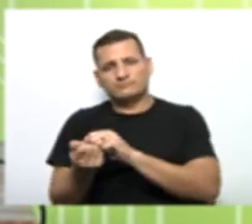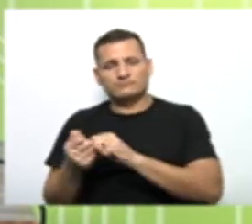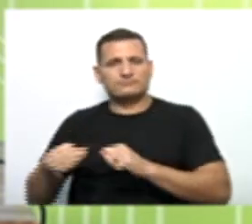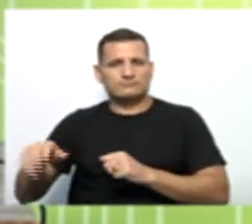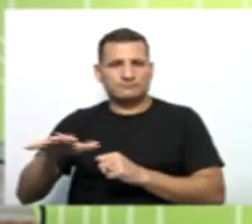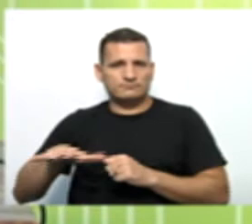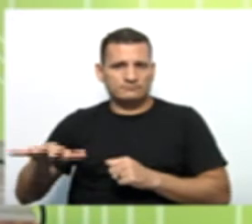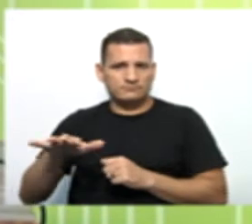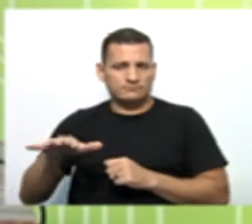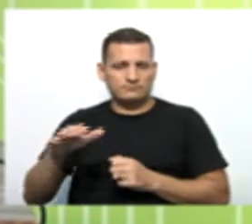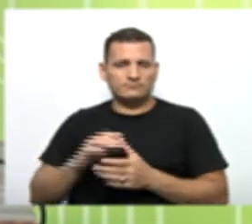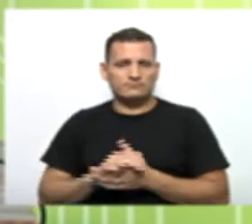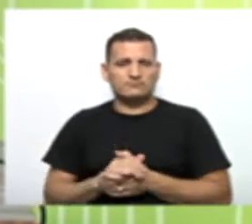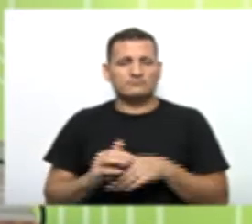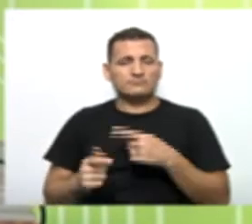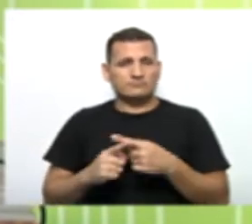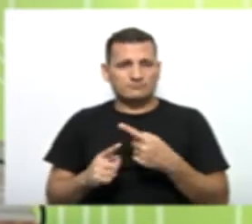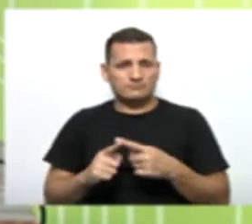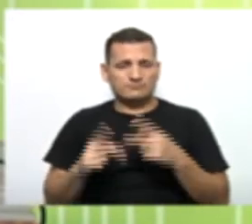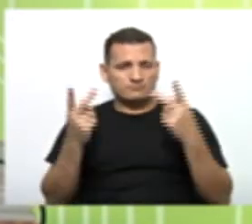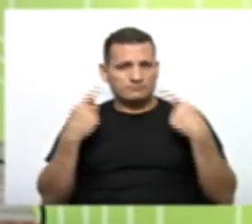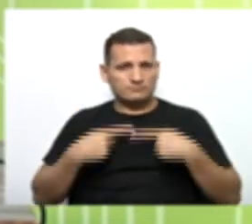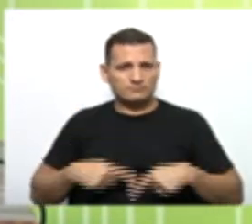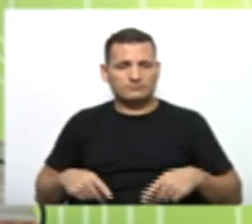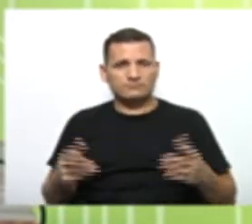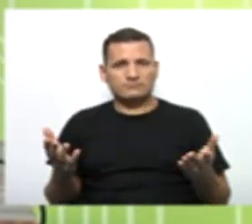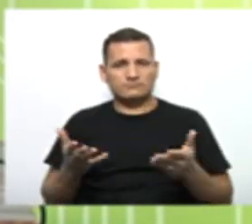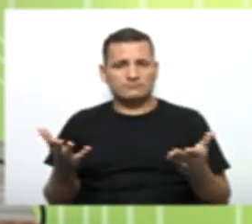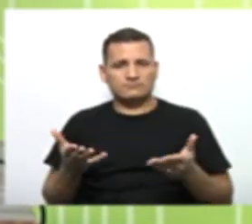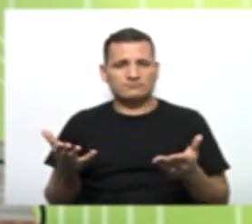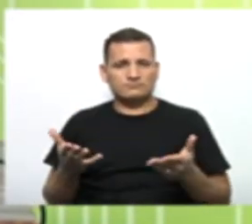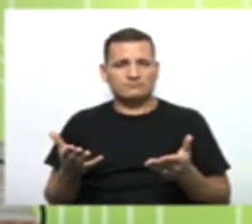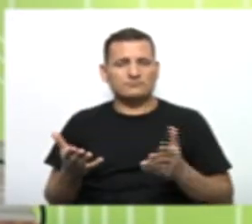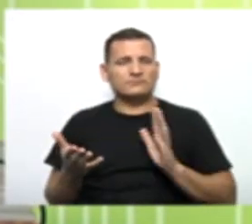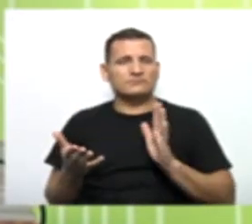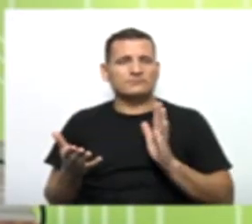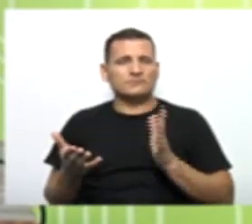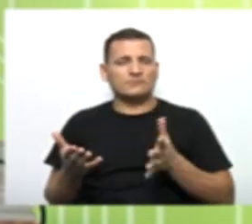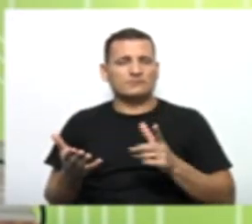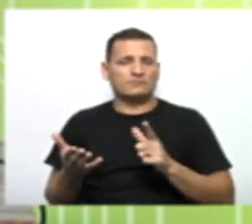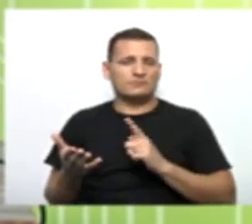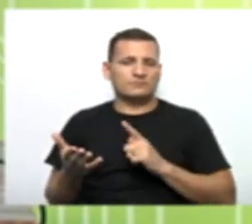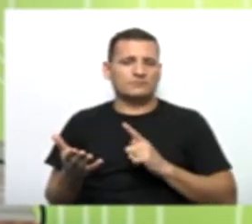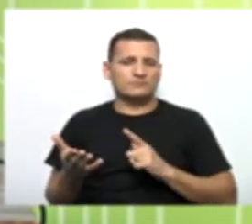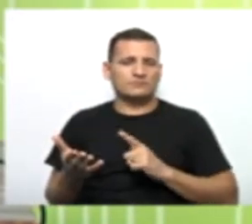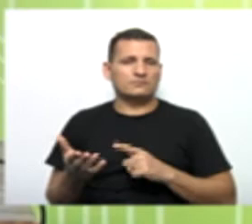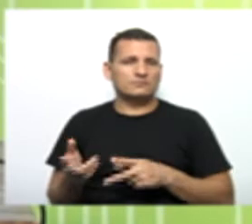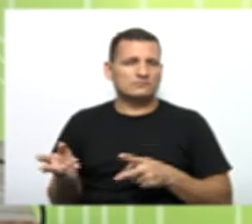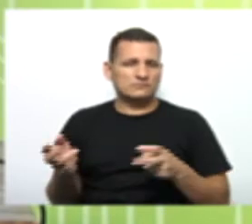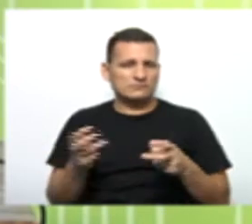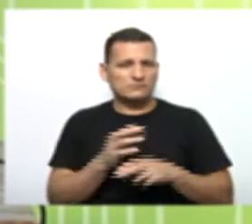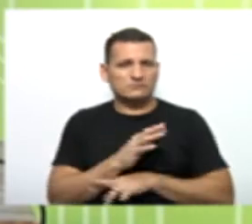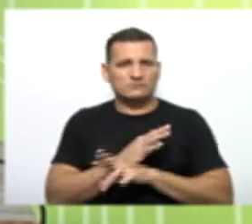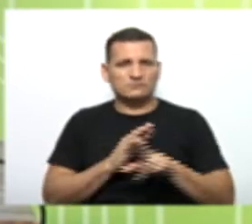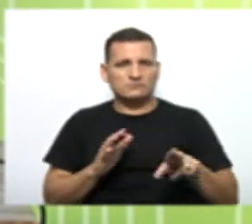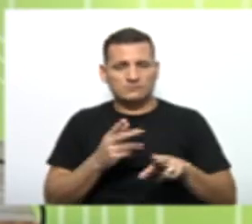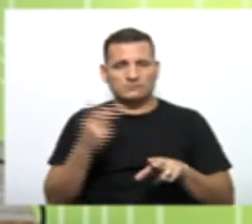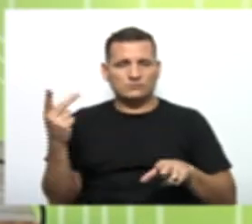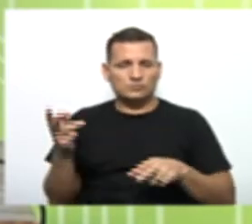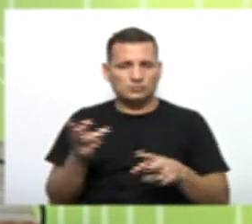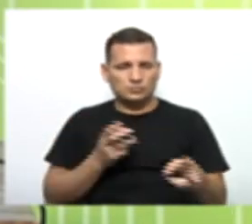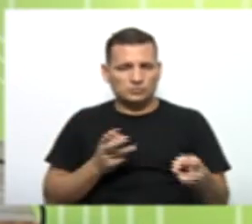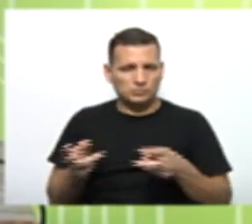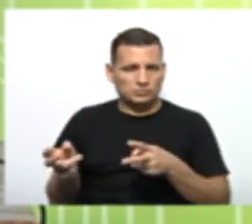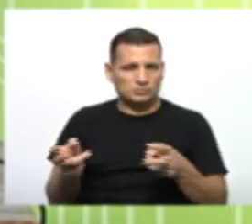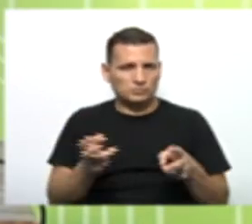ambiente. Por quê? O homem agora já tem tantas pessoas explorando o meio ambiente de uma forma tão intensa